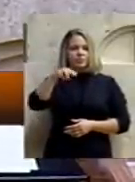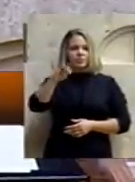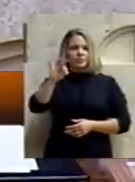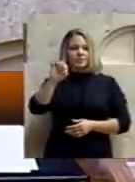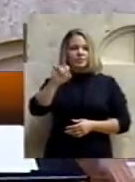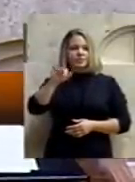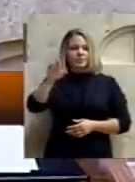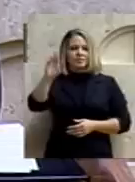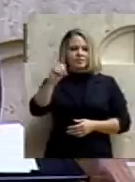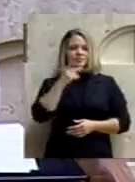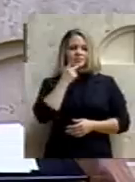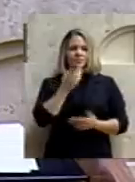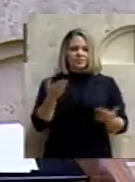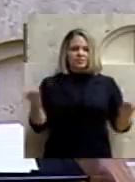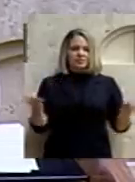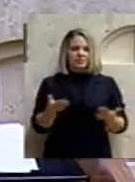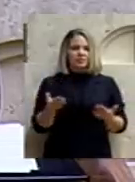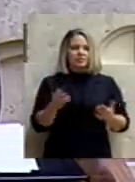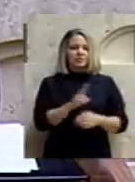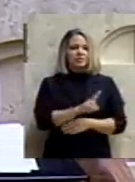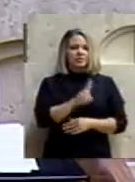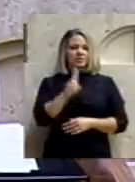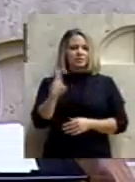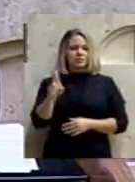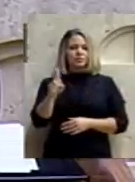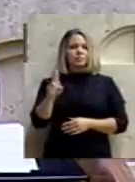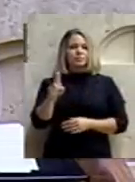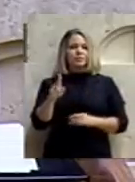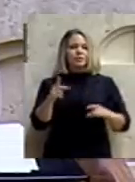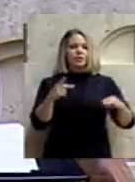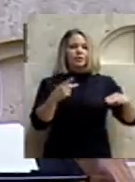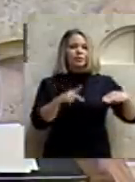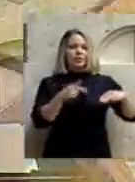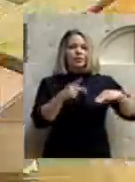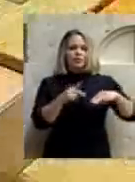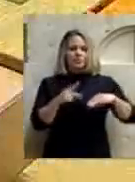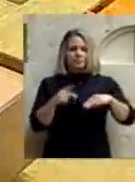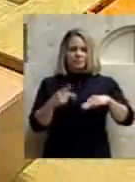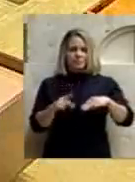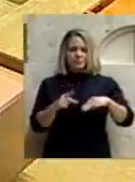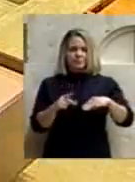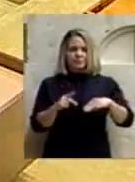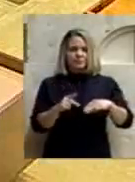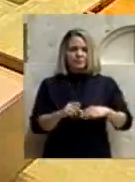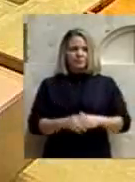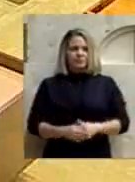que fará o seu pronunciamento em nome do Ministério Público.